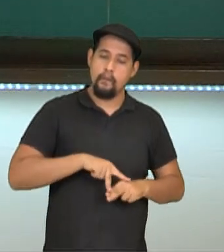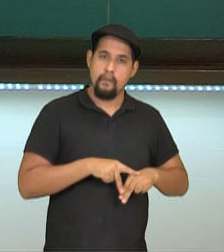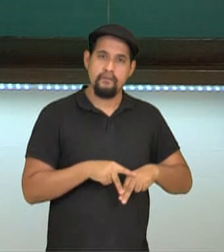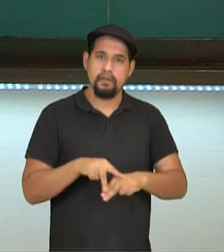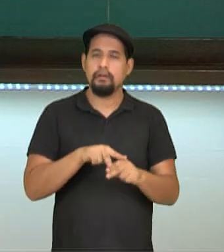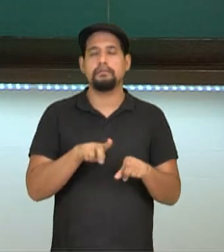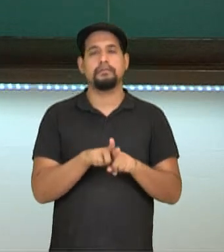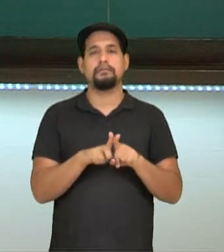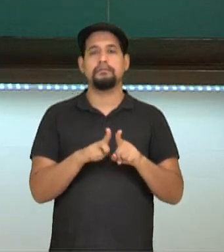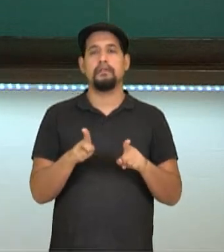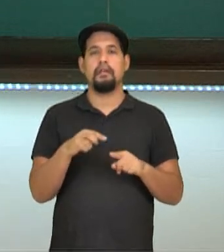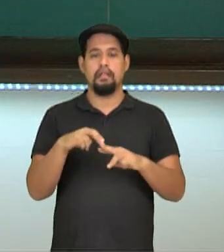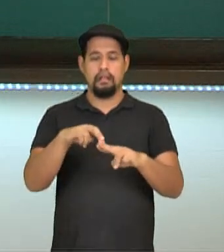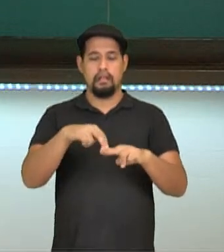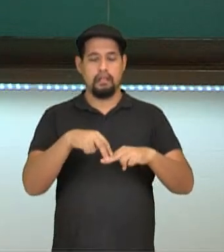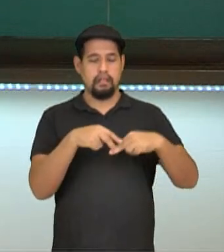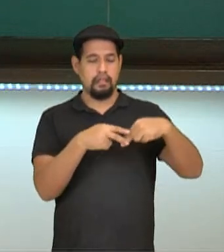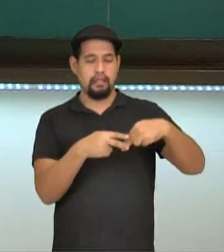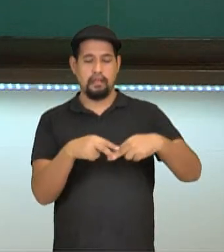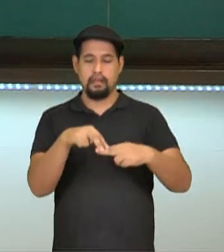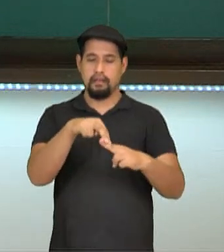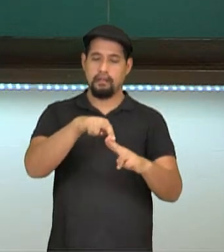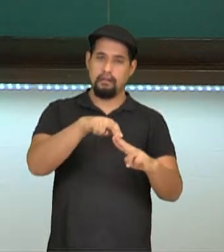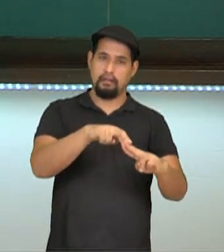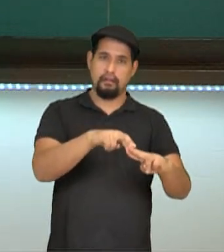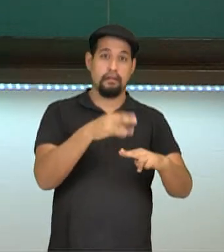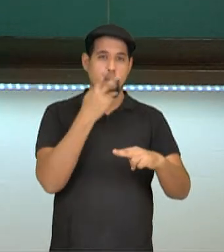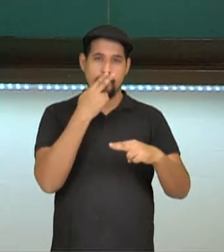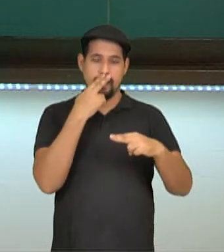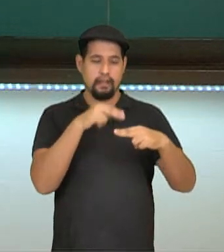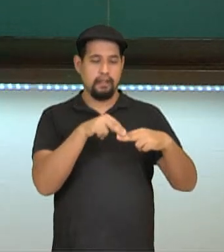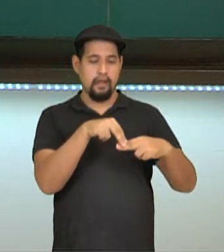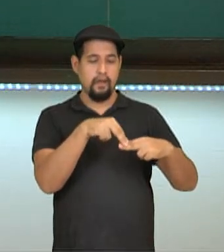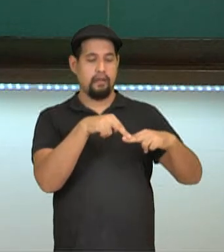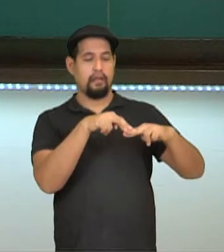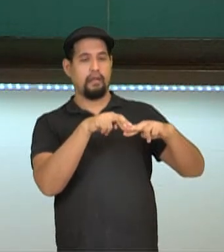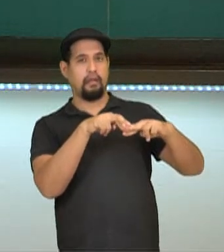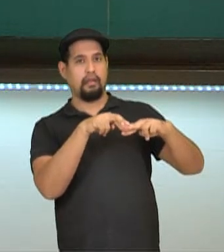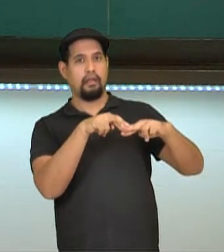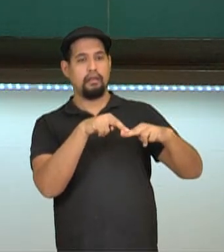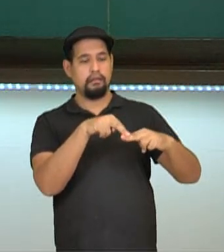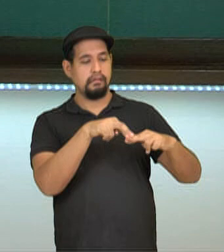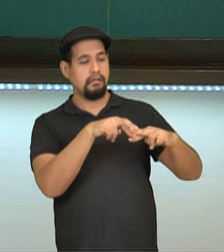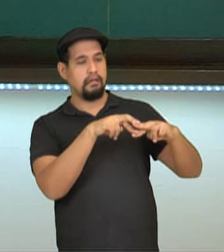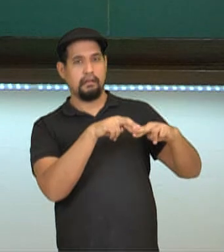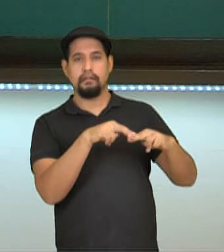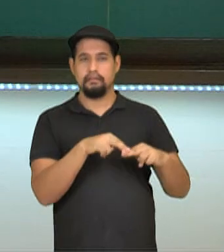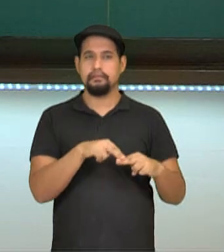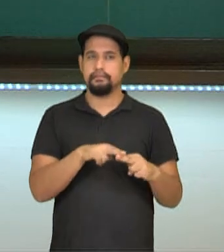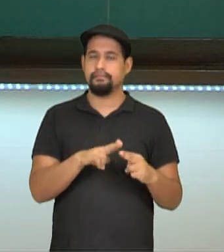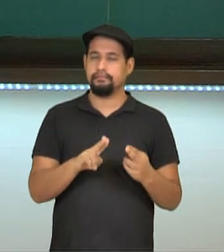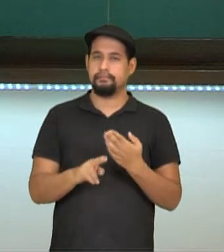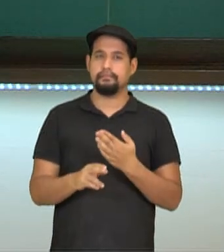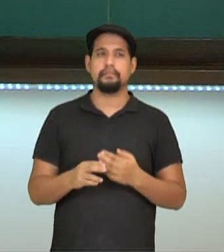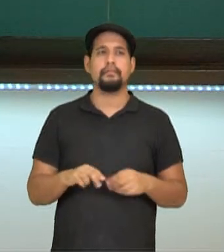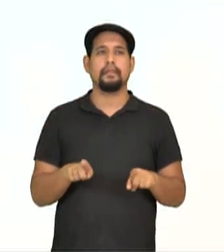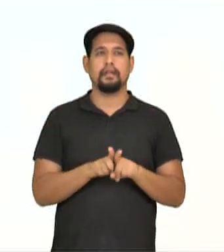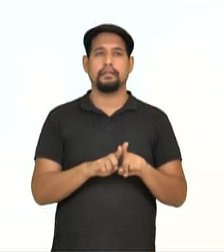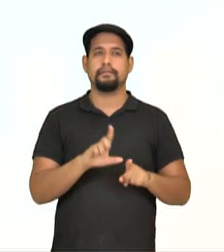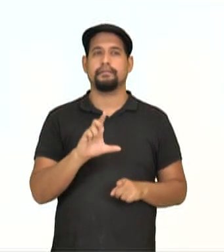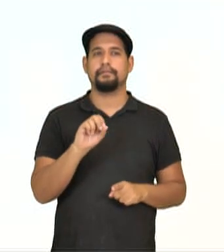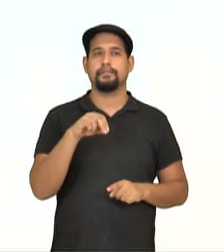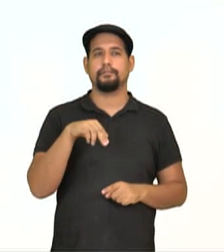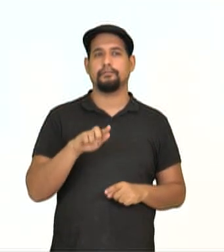o skate vai como se fosse derrapando para os lados, tá? Esse é o movimento do slide. E daí a gente tem